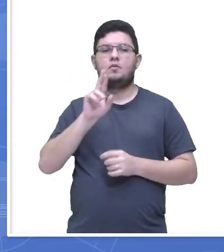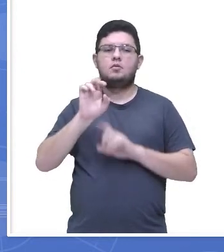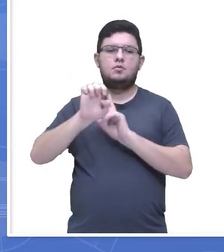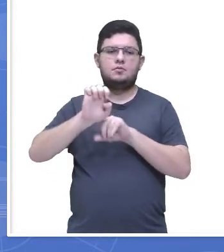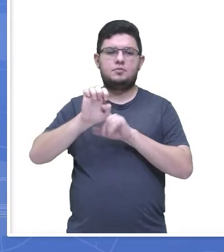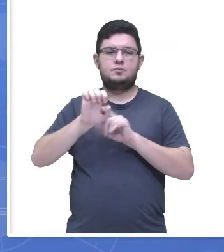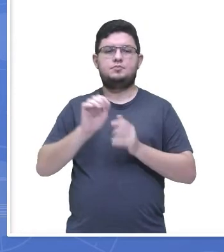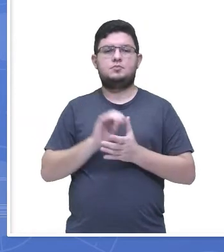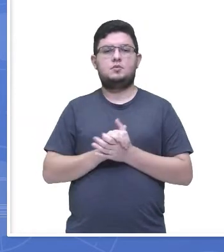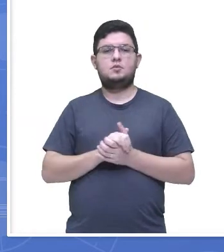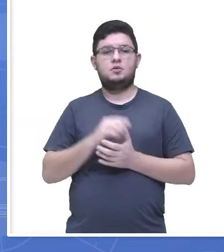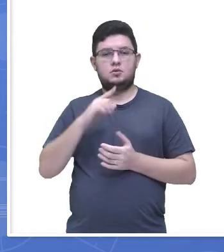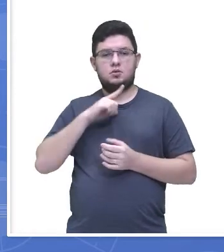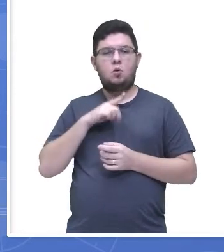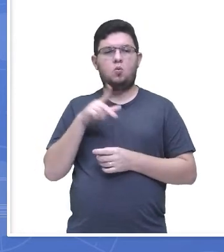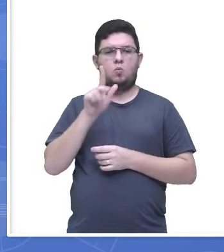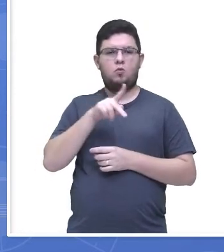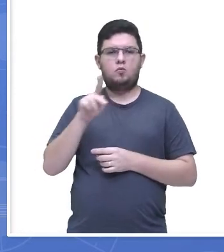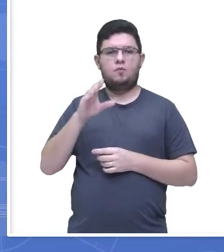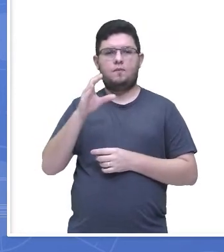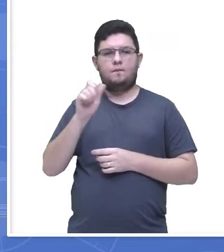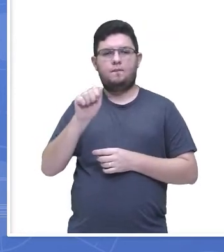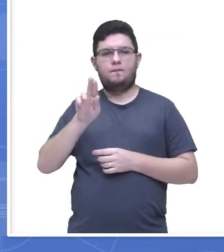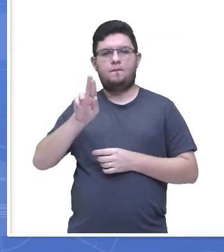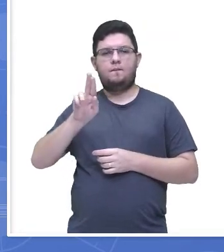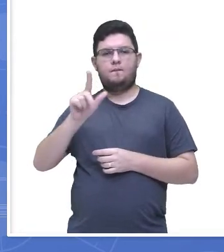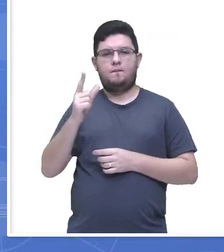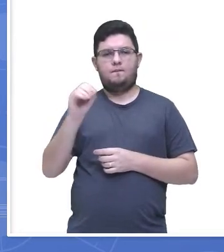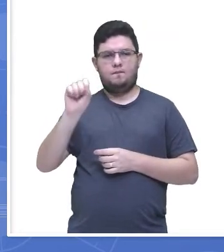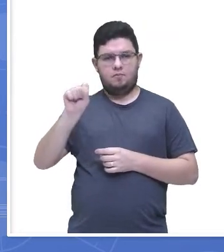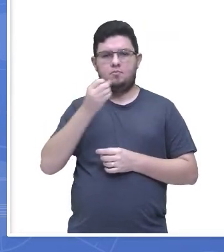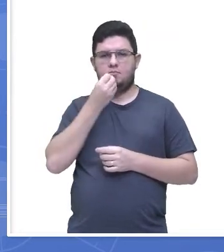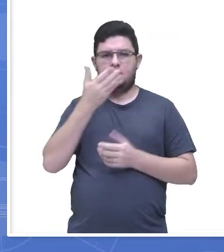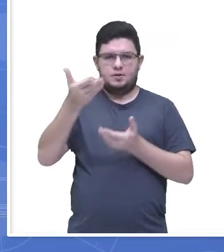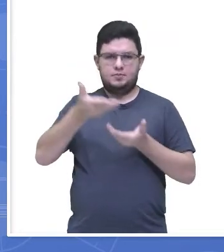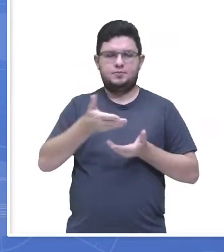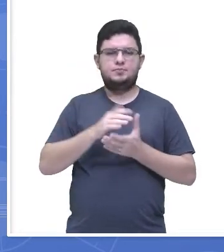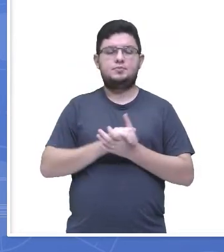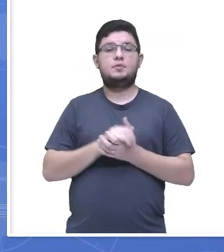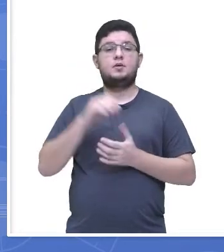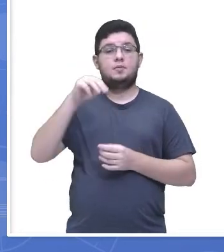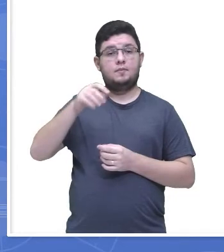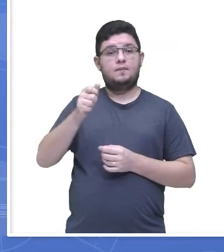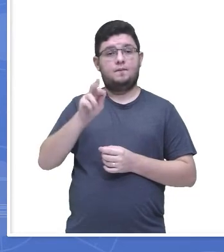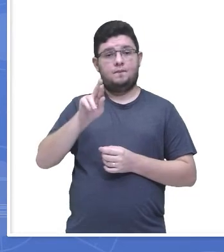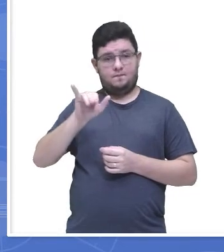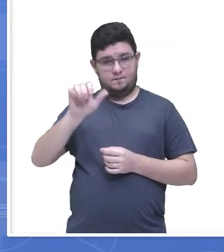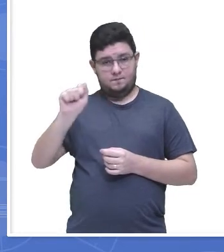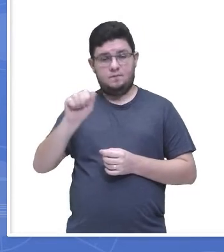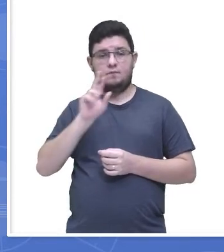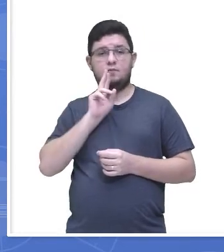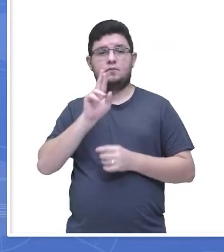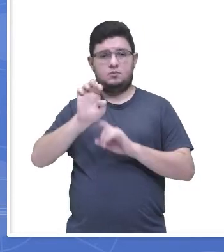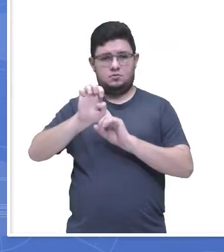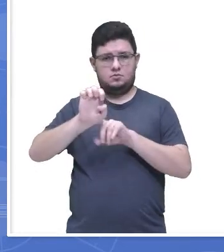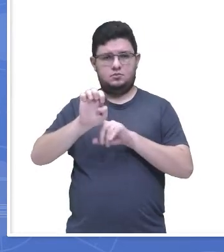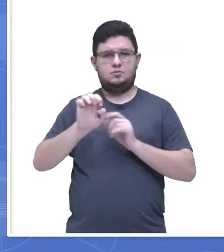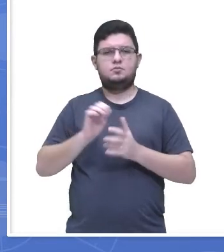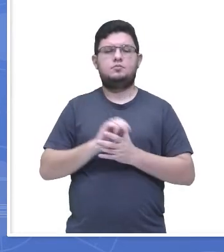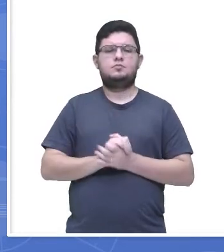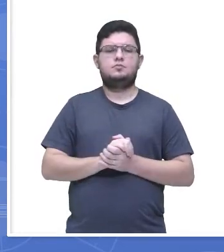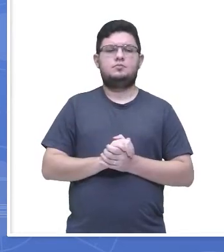graus Celsius. É assim que você resolve uma questão, ó. Vai lendo e vai anotando os dados. É aquecido durante 5 minutos. 5 minutos é tempo,